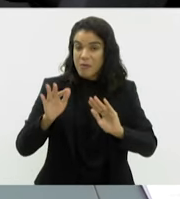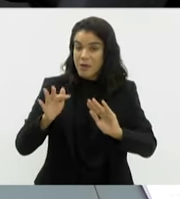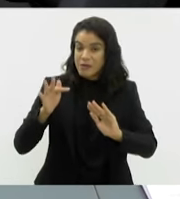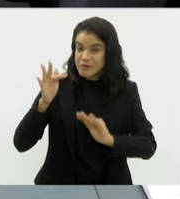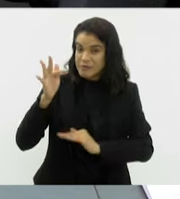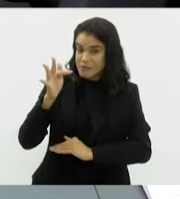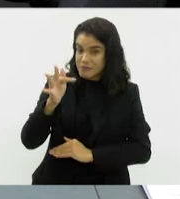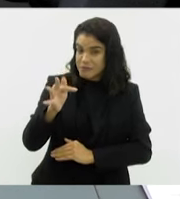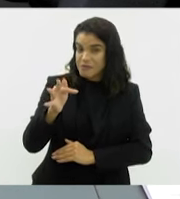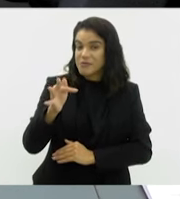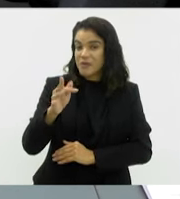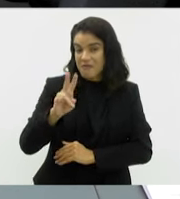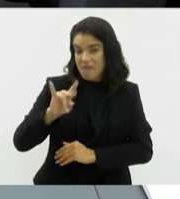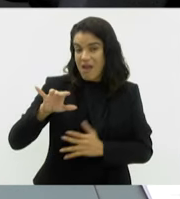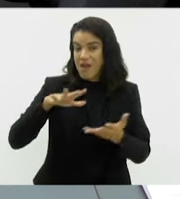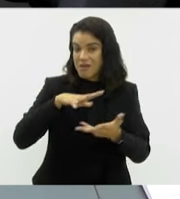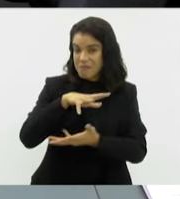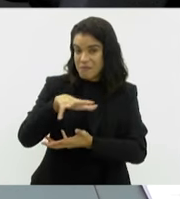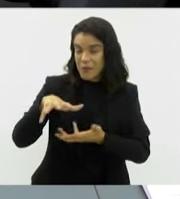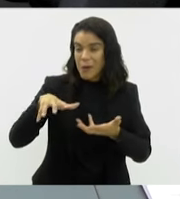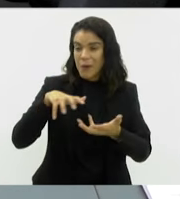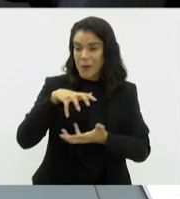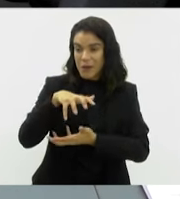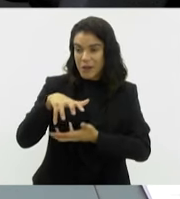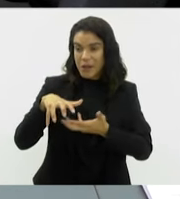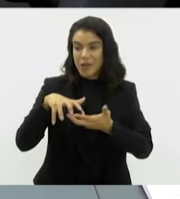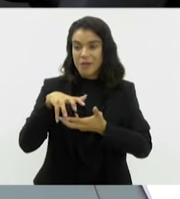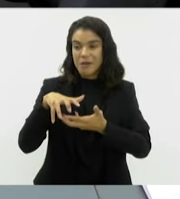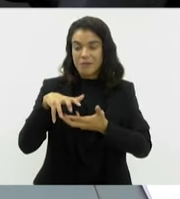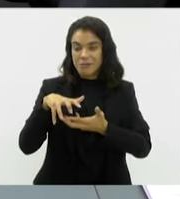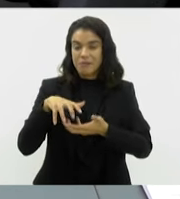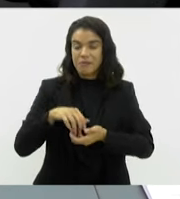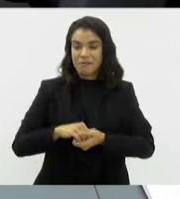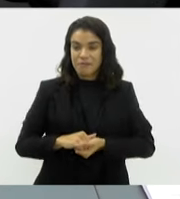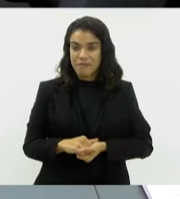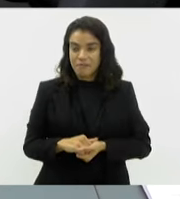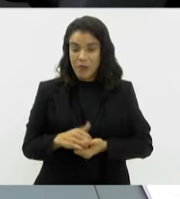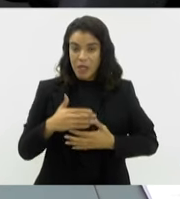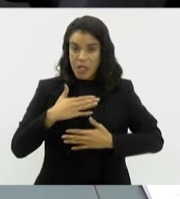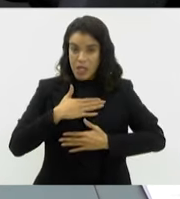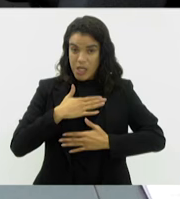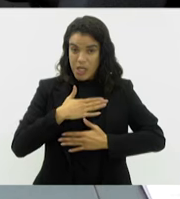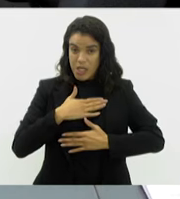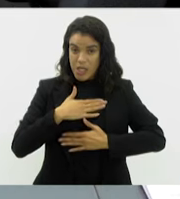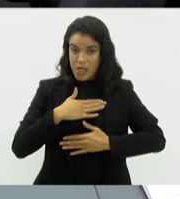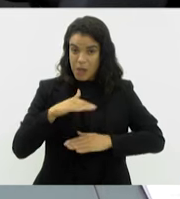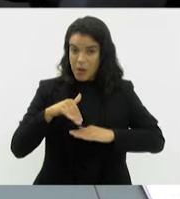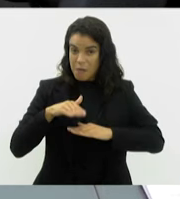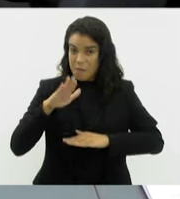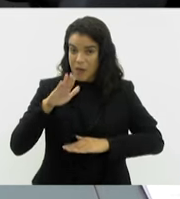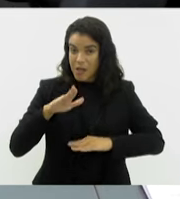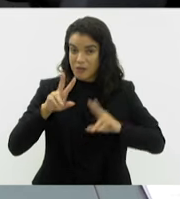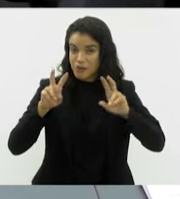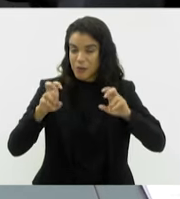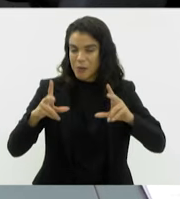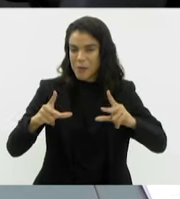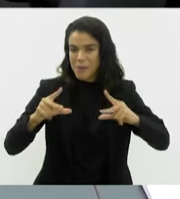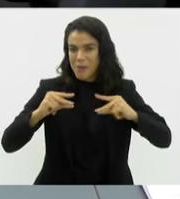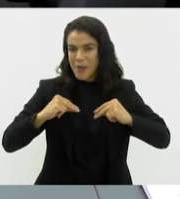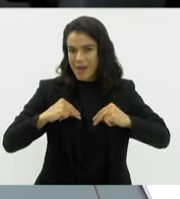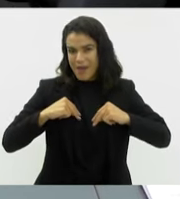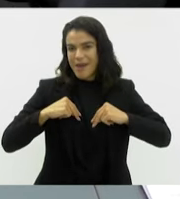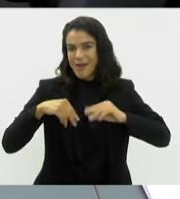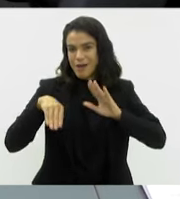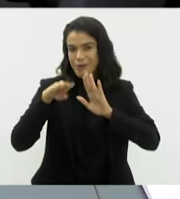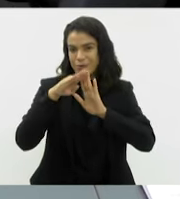futuramente vai ter polêmica, eu não tenho dúvida nenhuma, mas eu estou indo muito mais pelo mérito da matéria, porque o mais que a